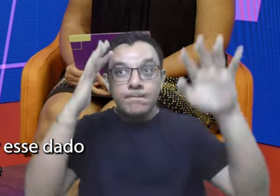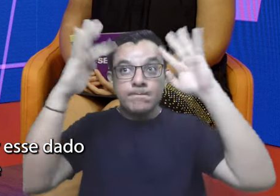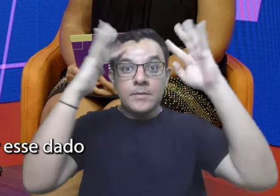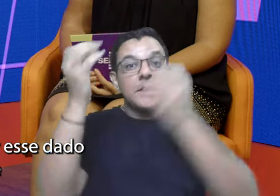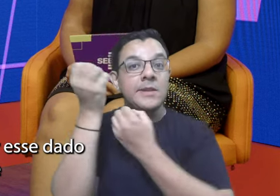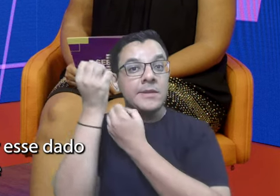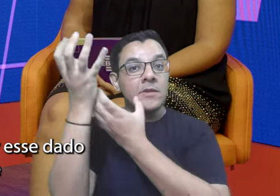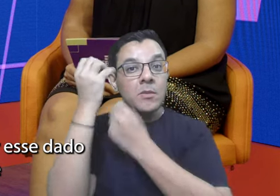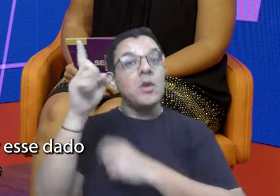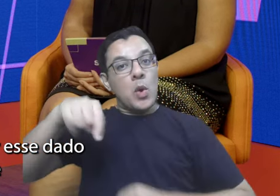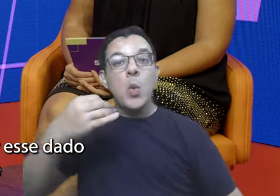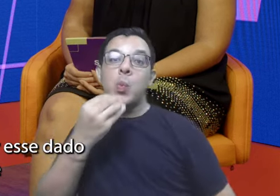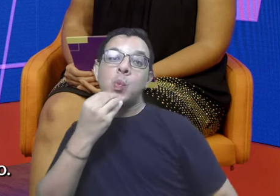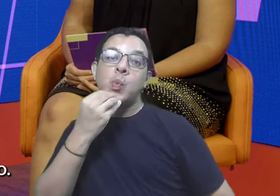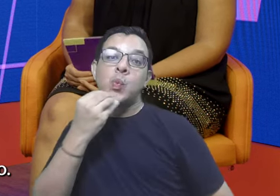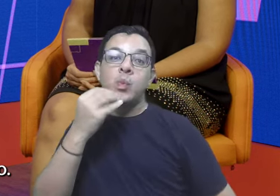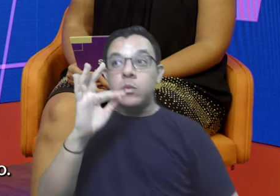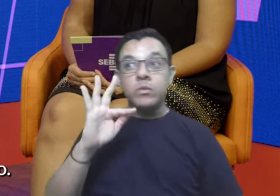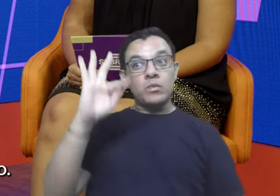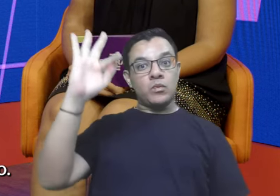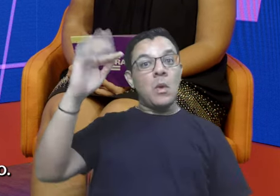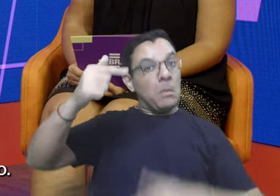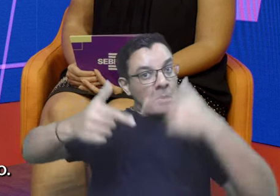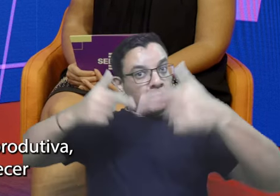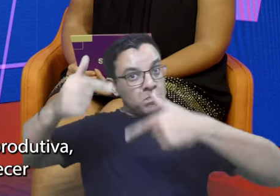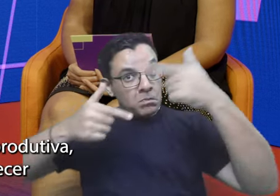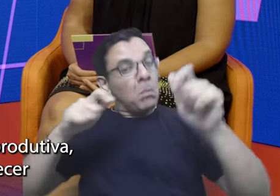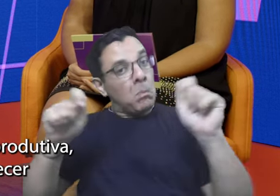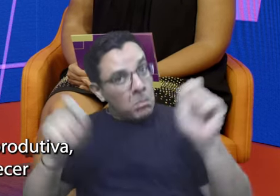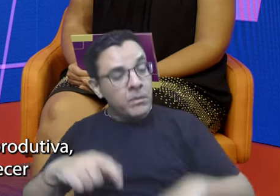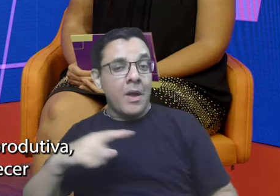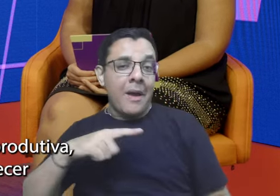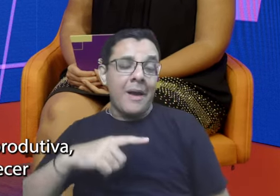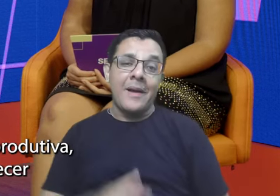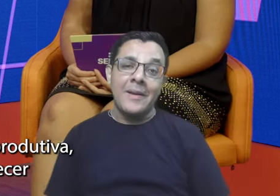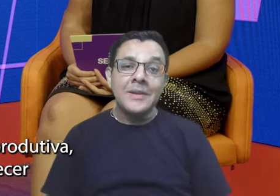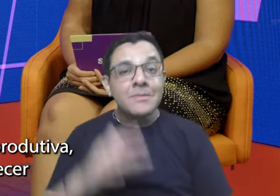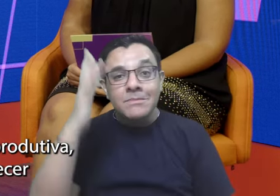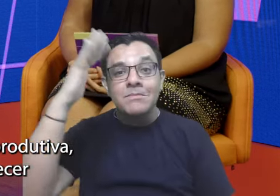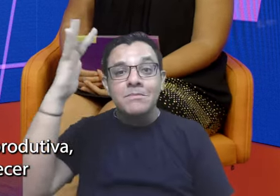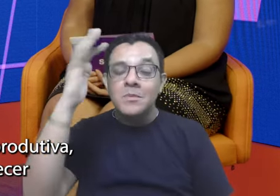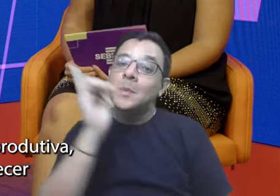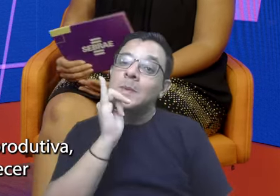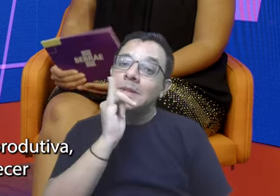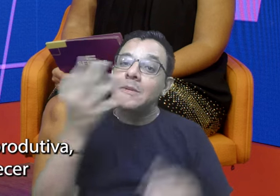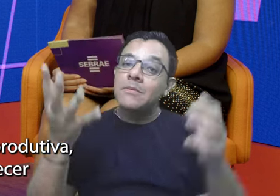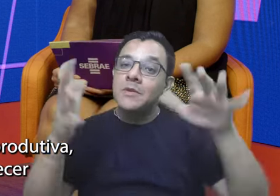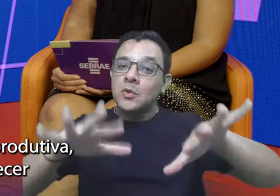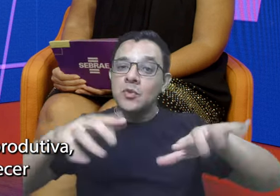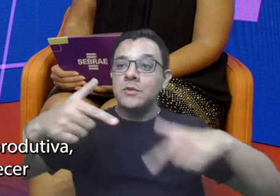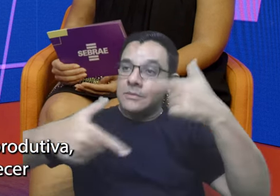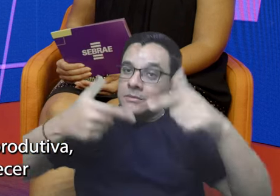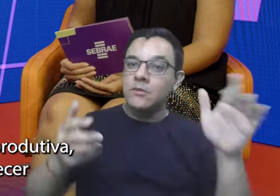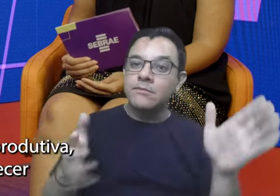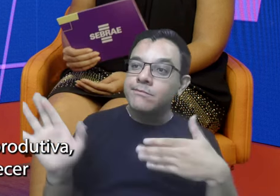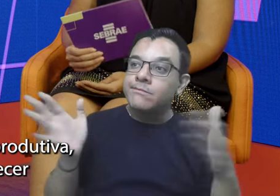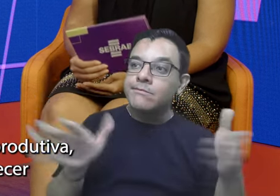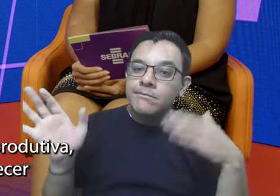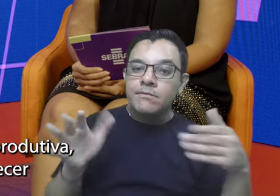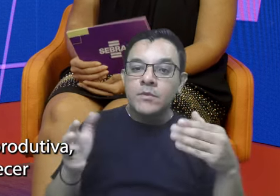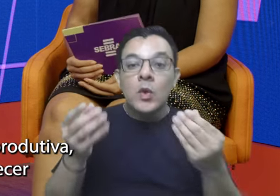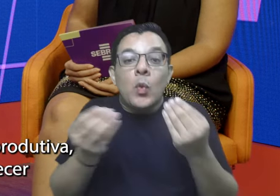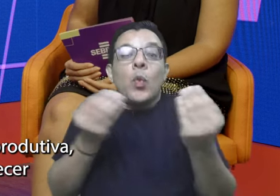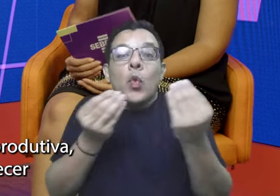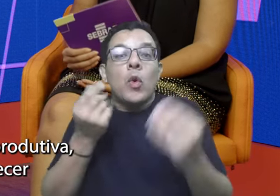esse dado como uma oportunidade para um futuro de trabalho né então Eh pensando até na inclusão produtiva Como que eu